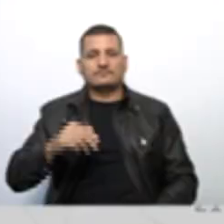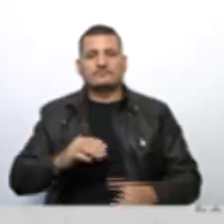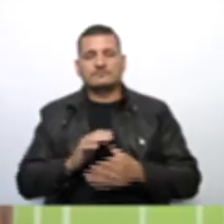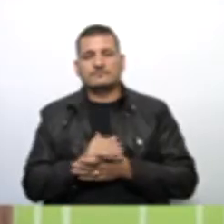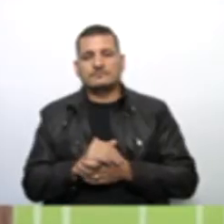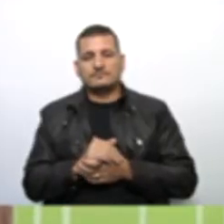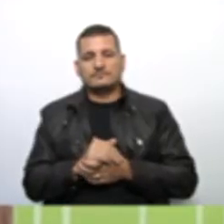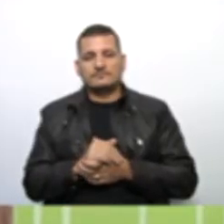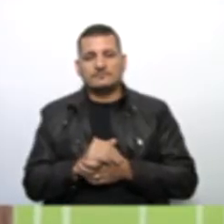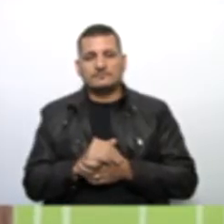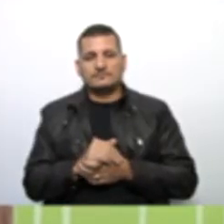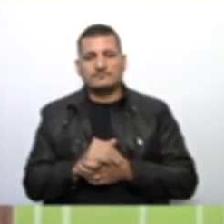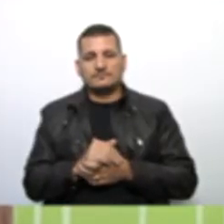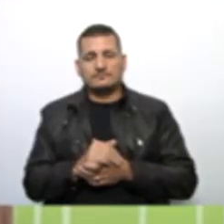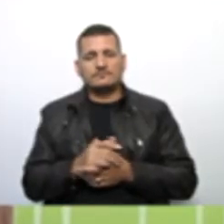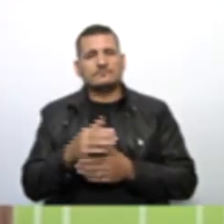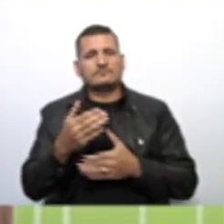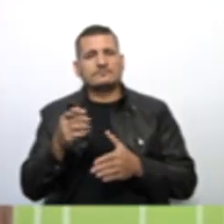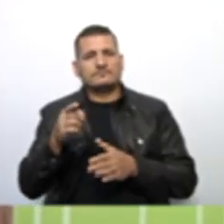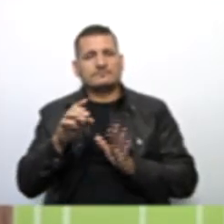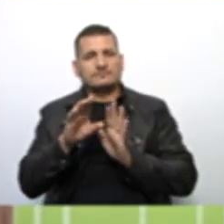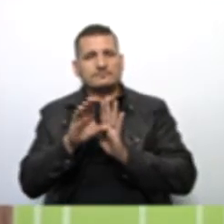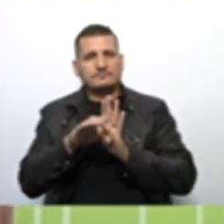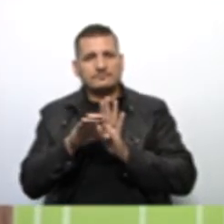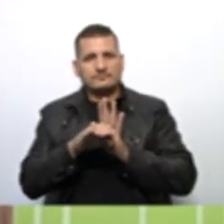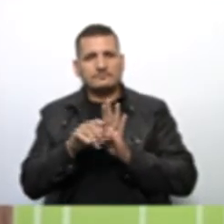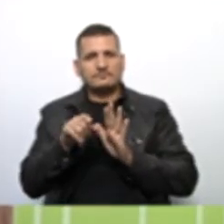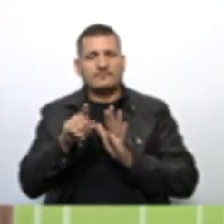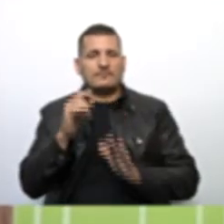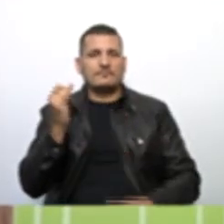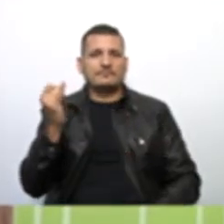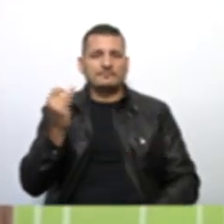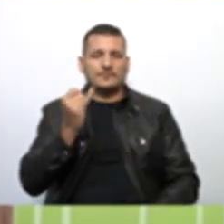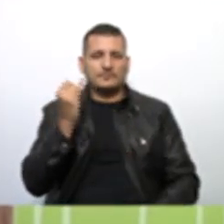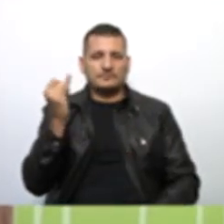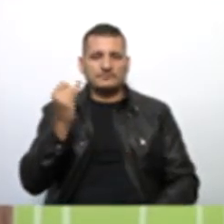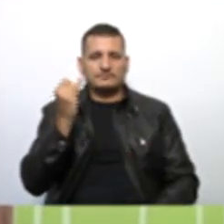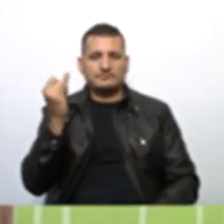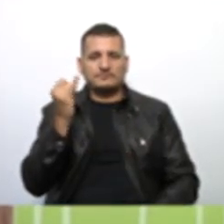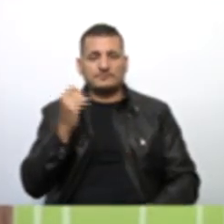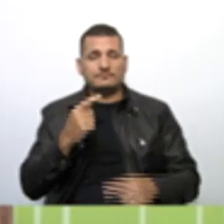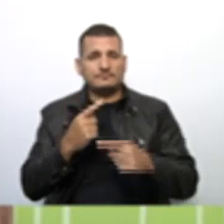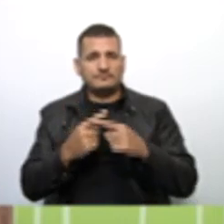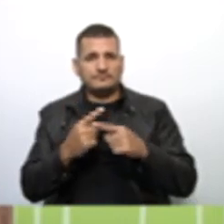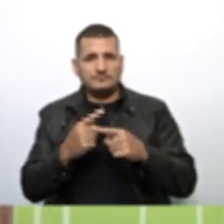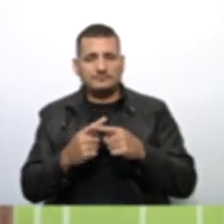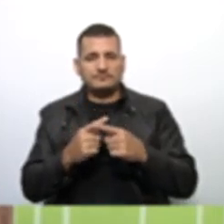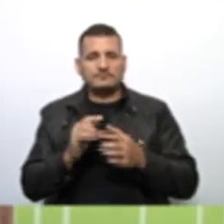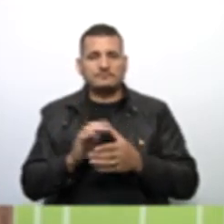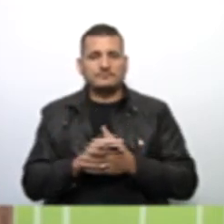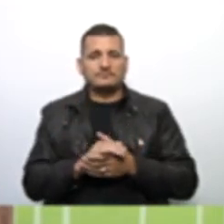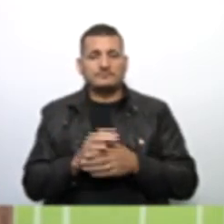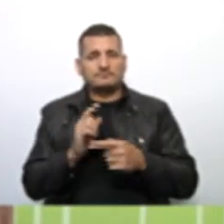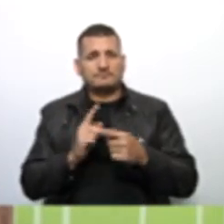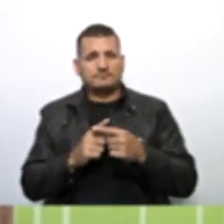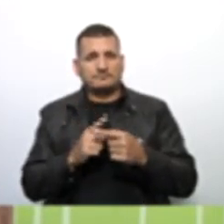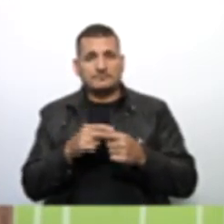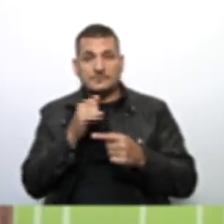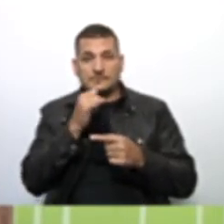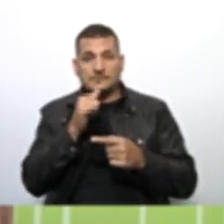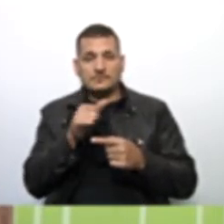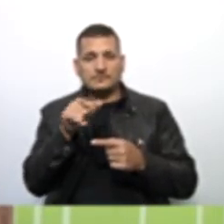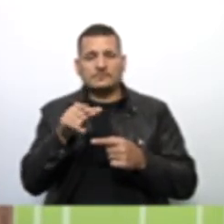Então, pessoal, esse conceito é muito importante. Por quê? Porque se essa rede